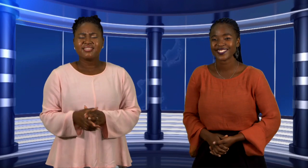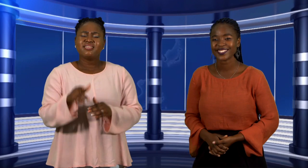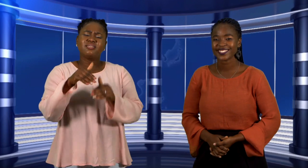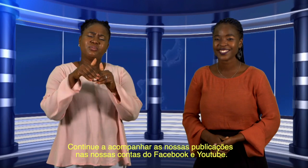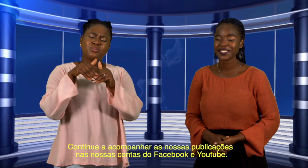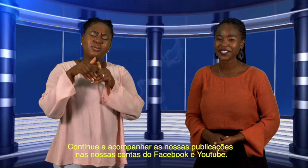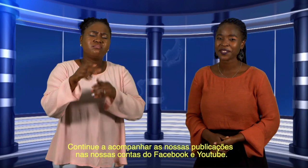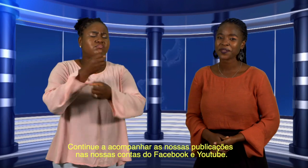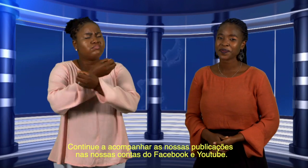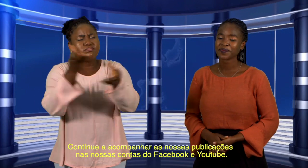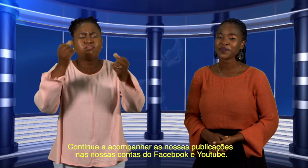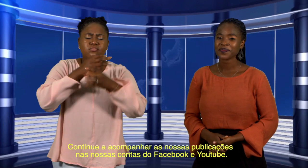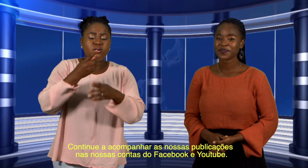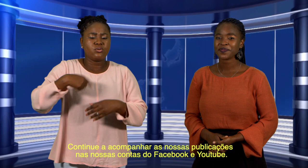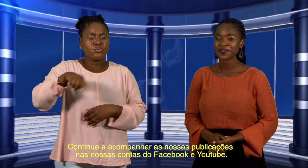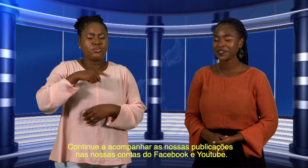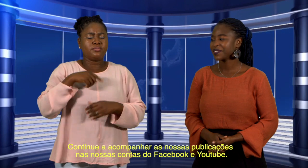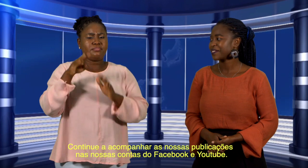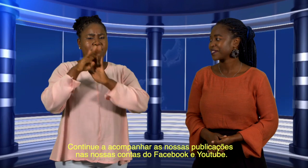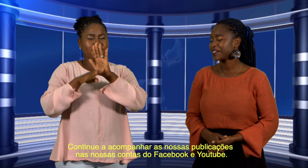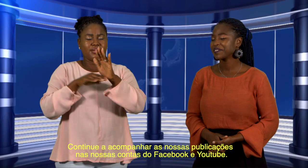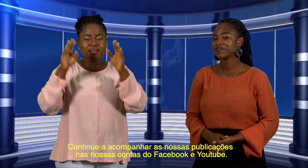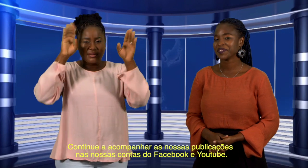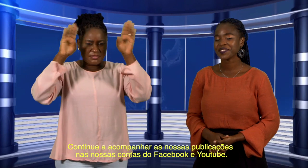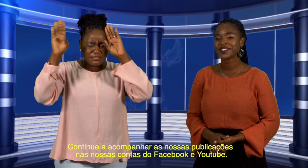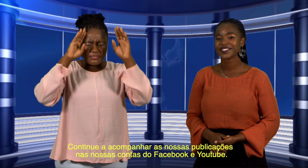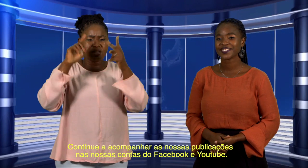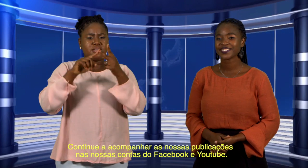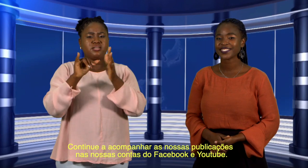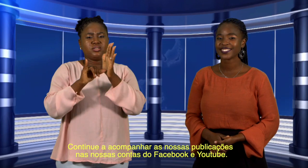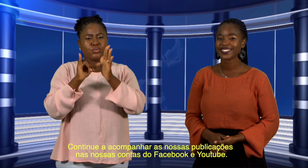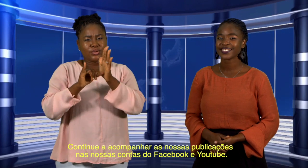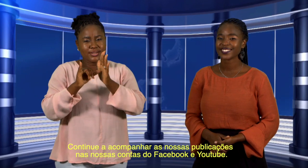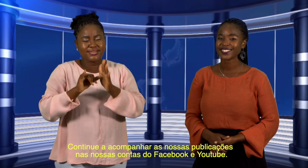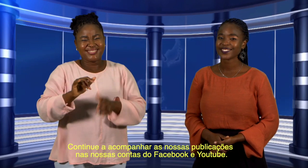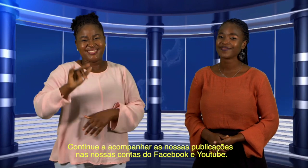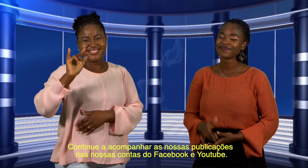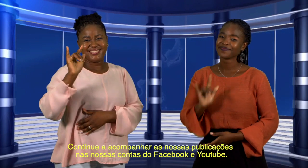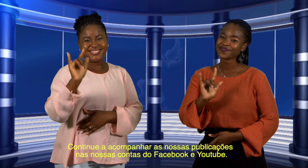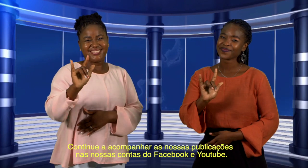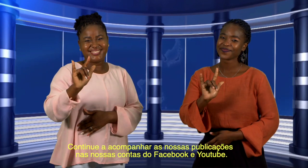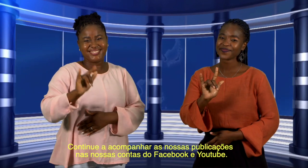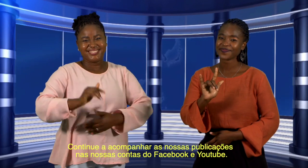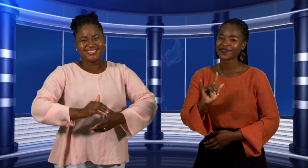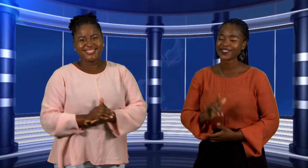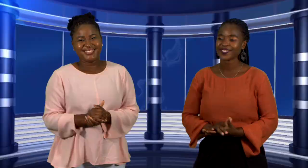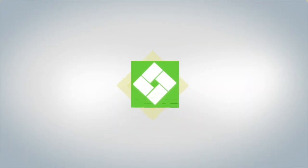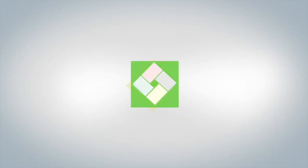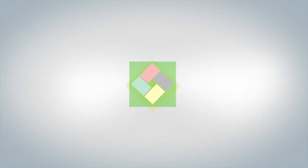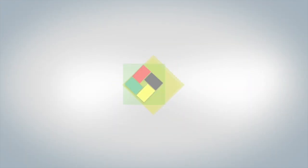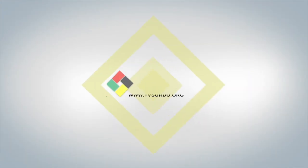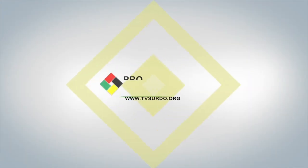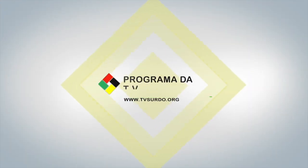7 dias. Continue a acompanhar as nossas publicações nas nossas contas do Facebook e YouTube.